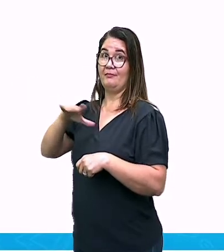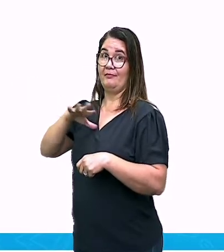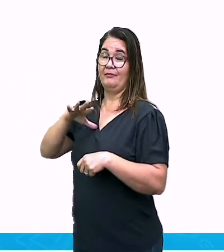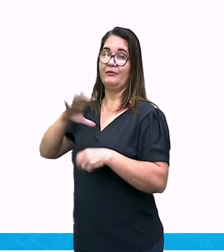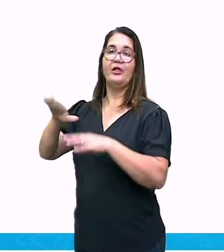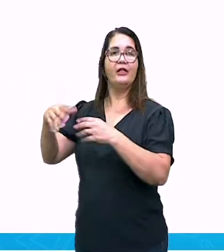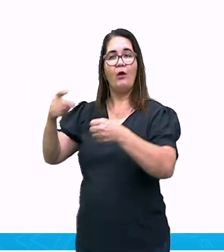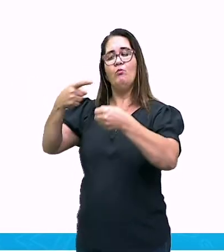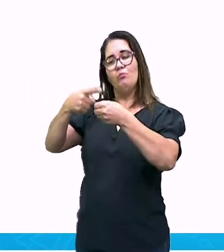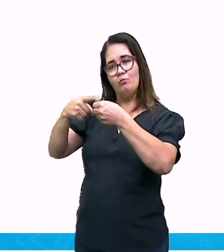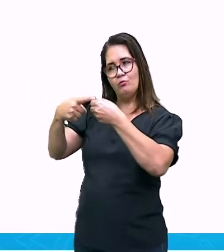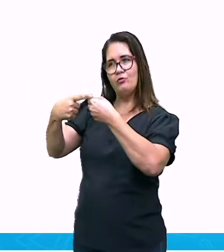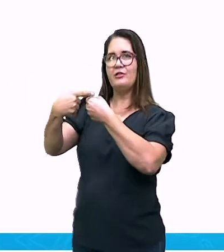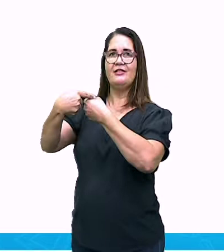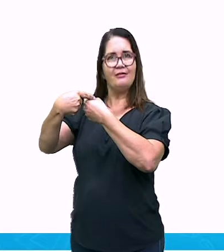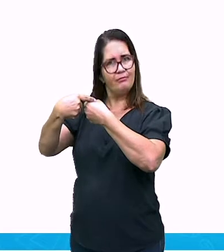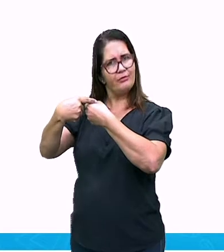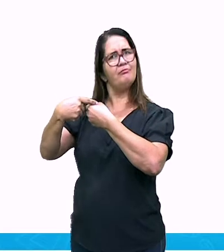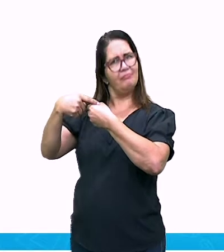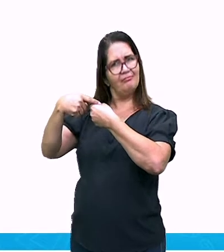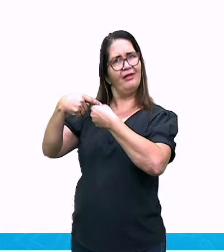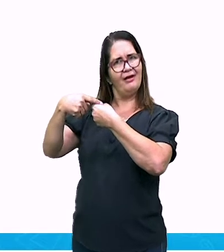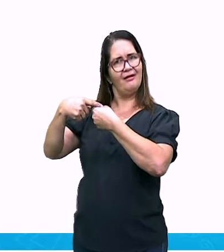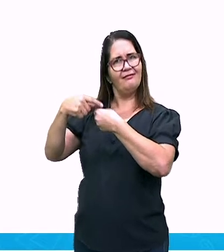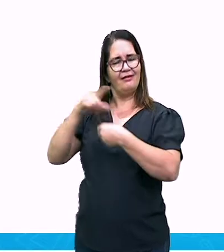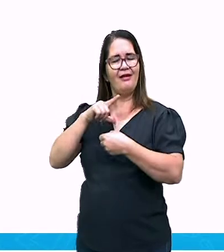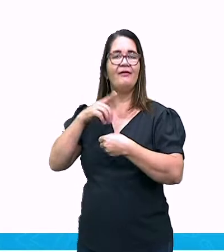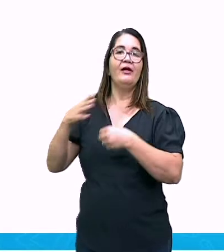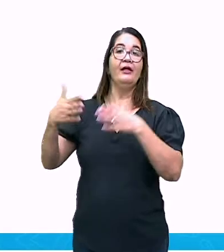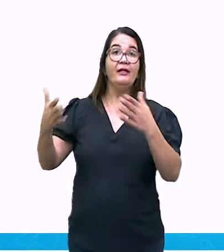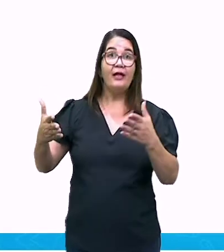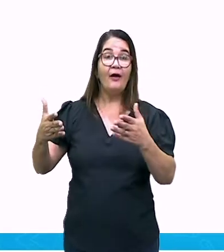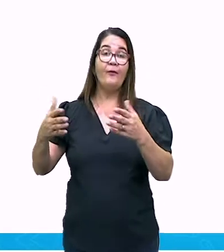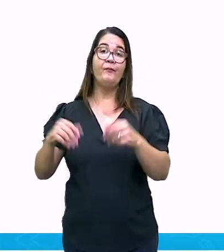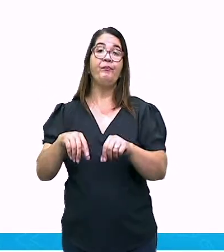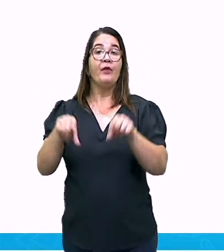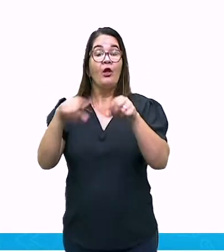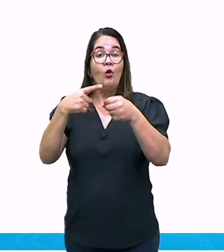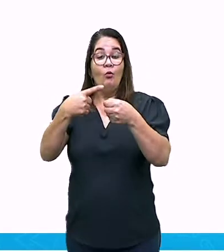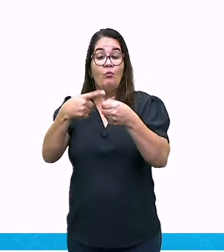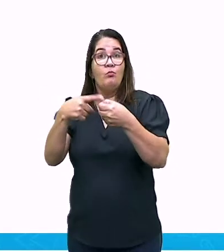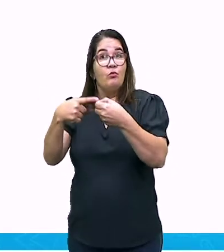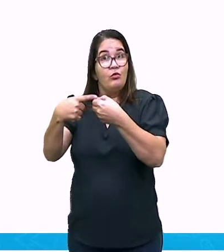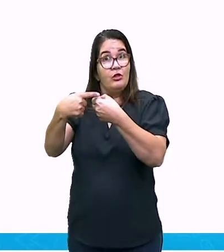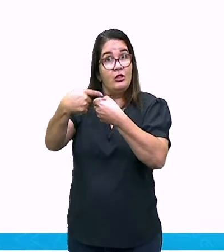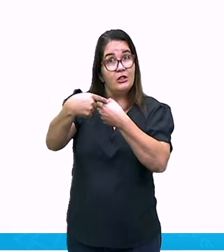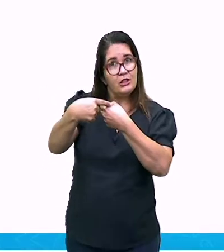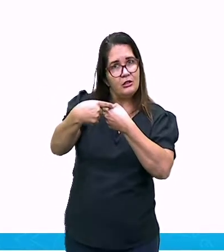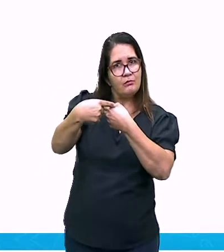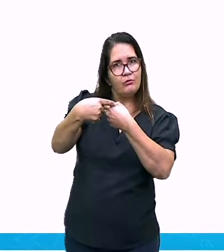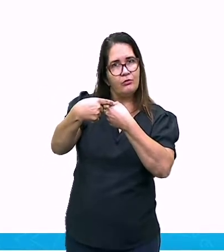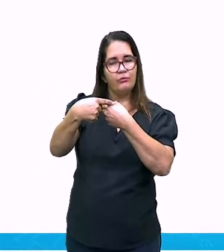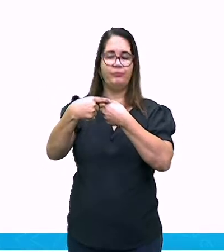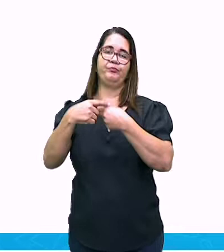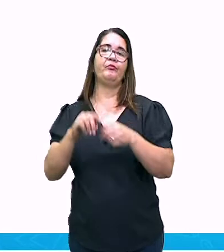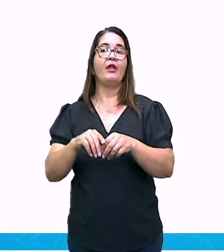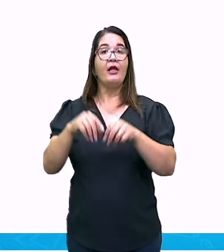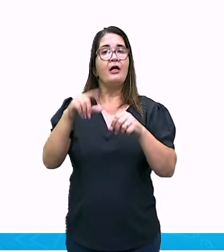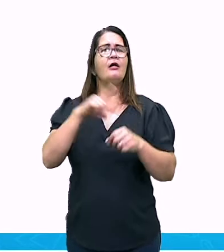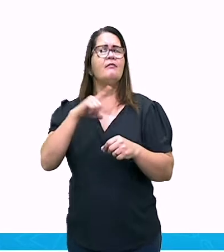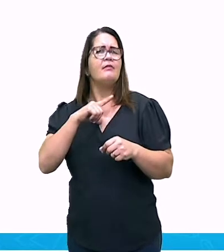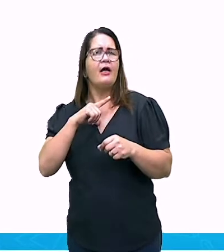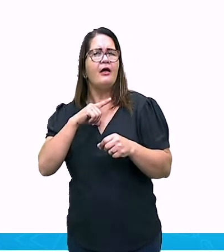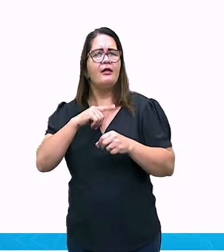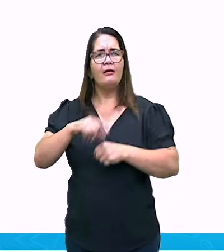disso, ele também pode conter outras cidades. Então, o município que nós estamos falando pode conter